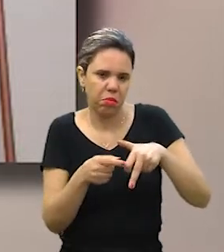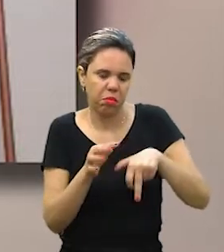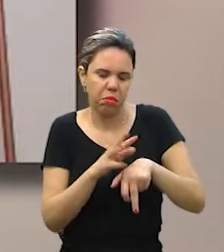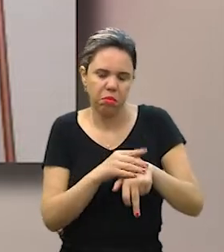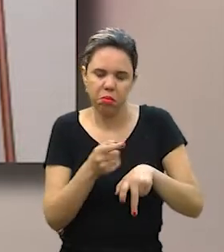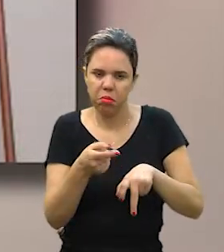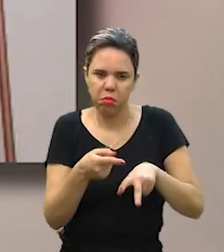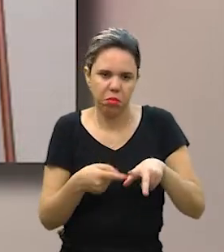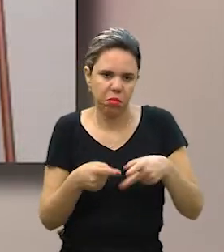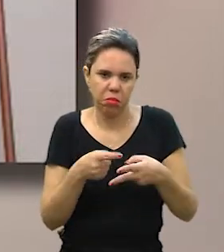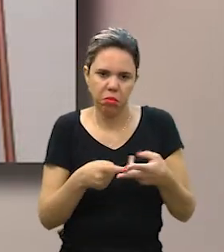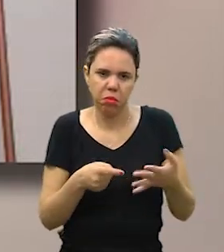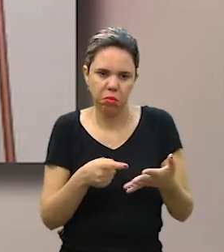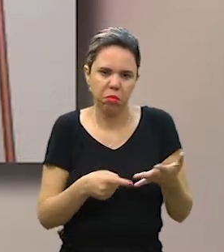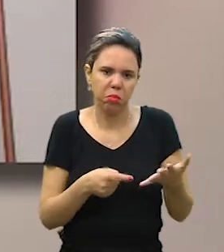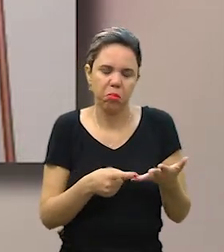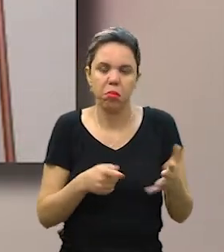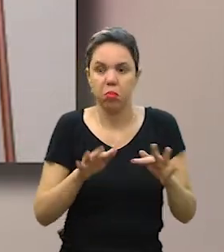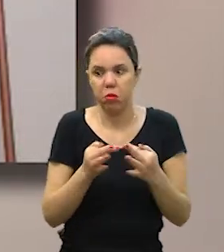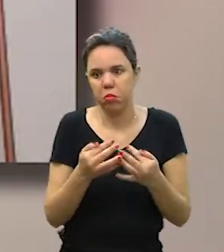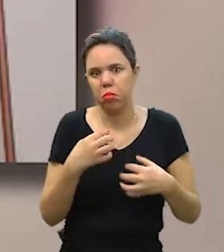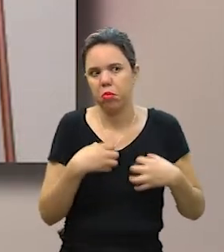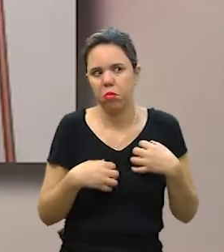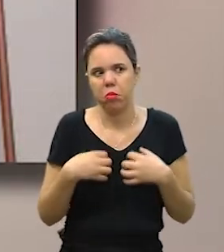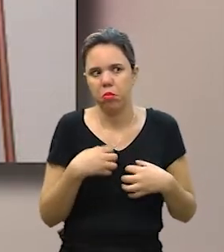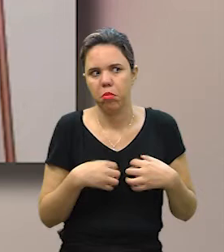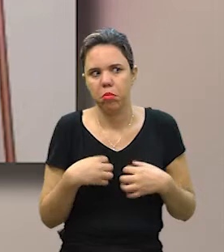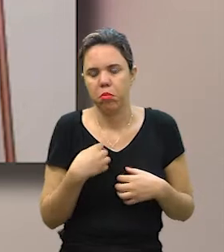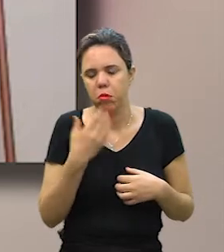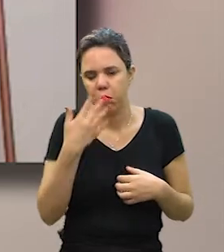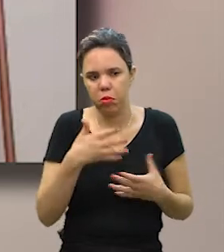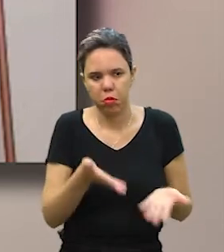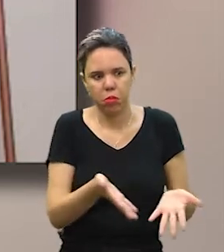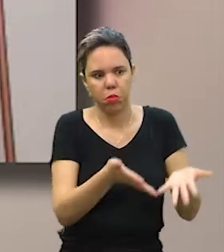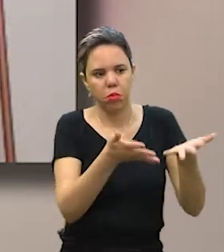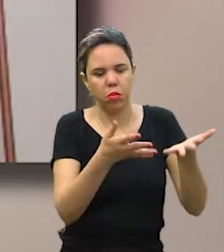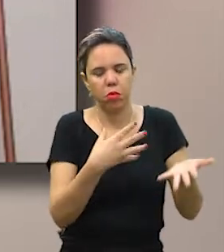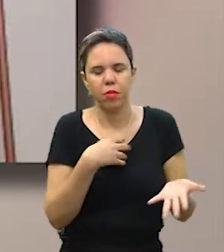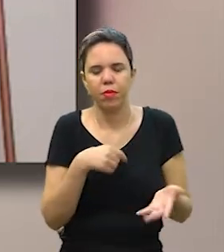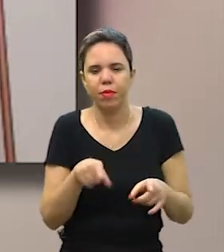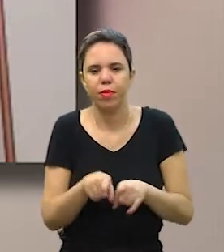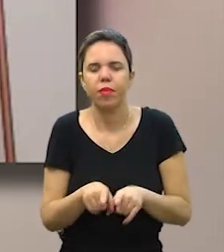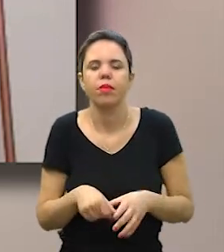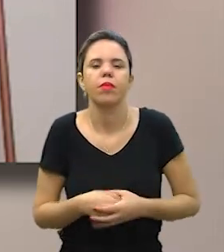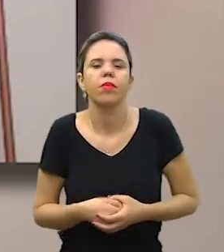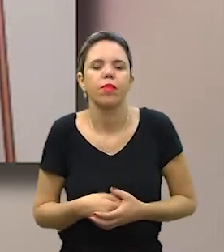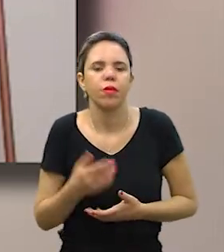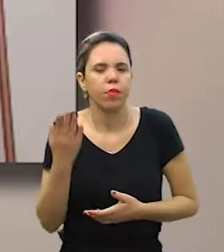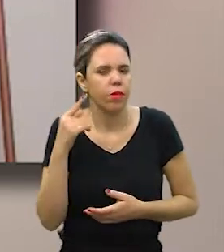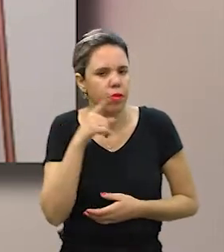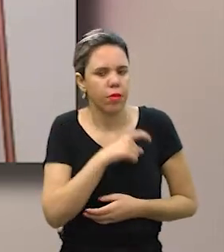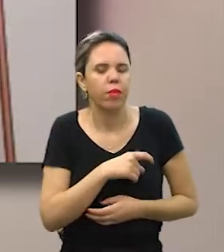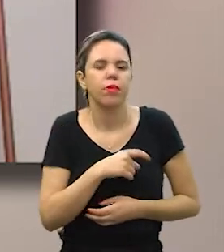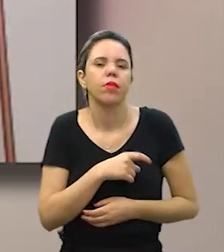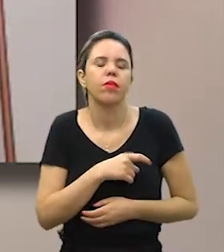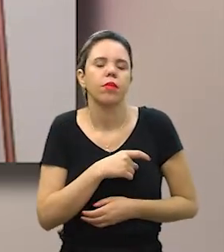foi um corte, né? E os pais se desesperam, e aí desesperam as crianças, os filhos também. E eu sei que é